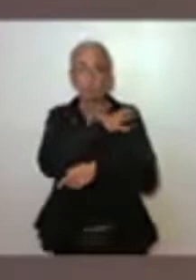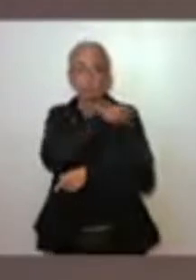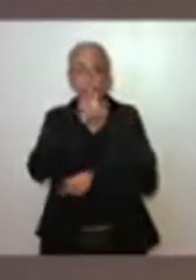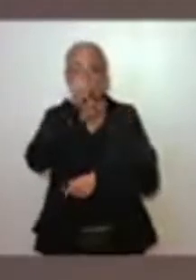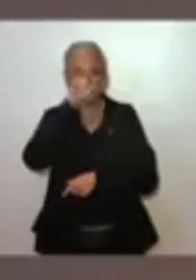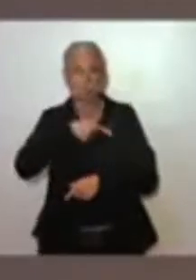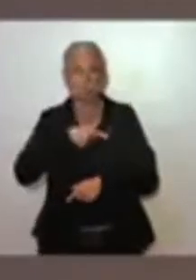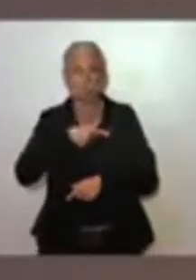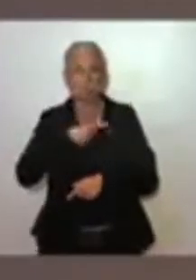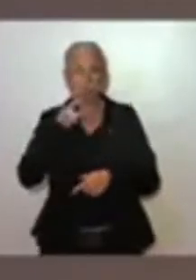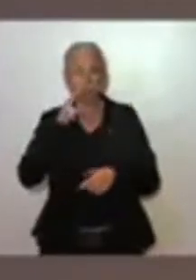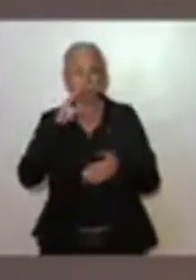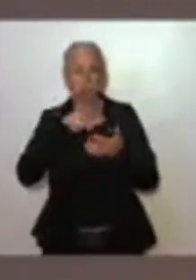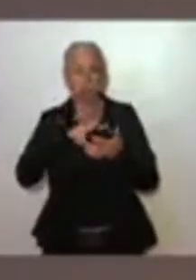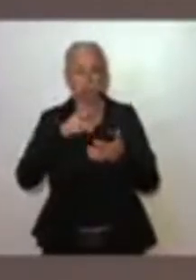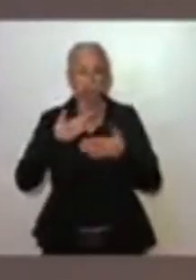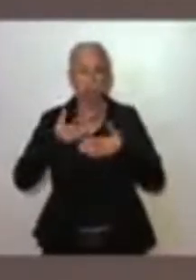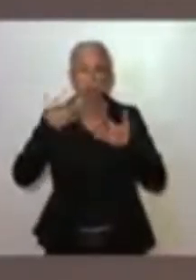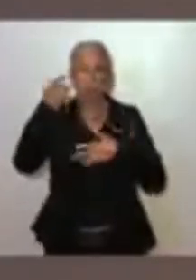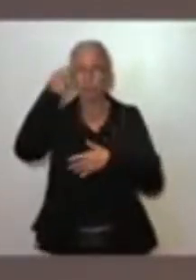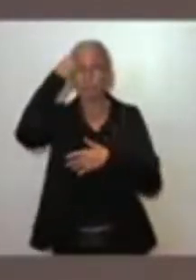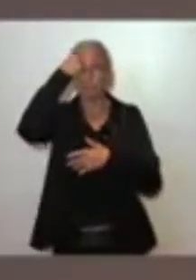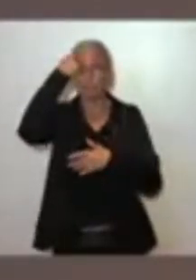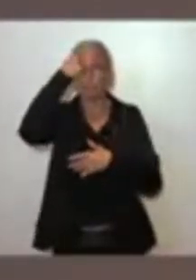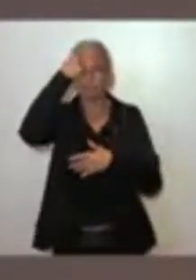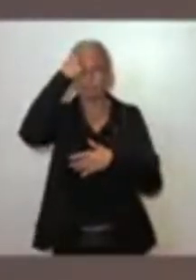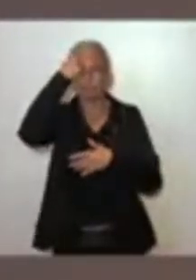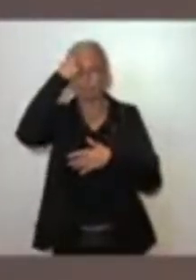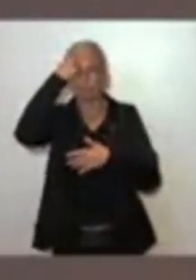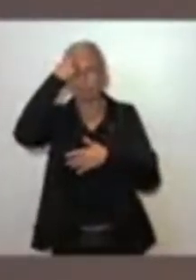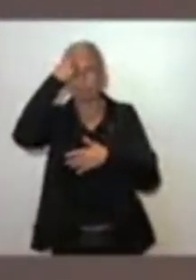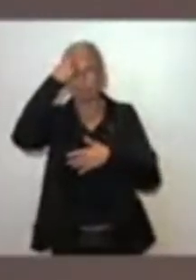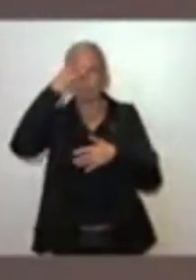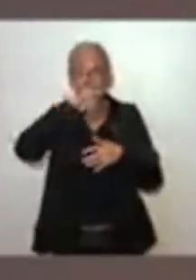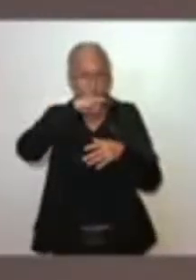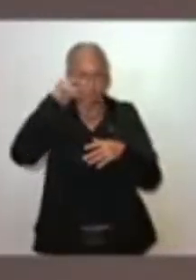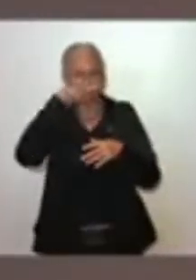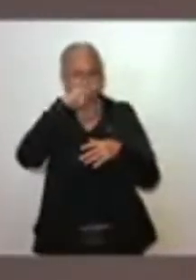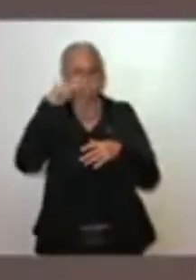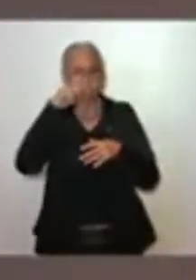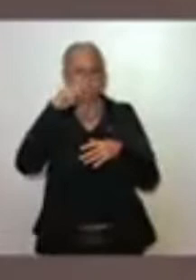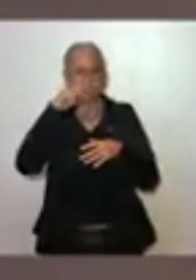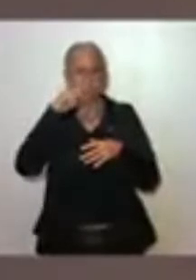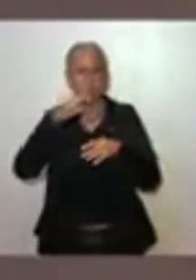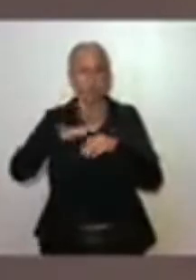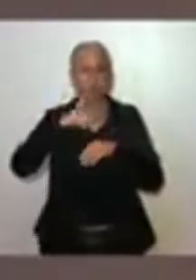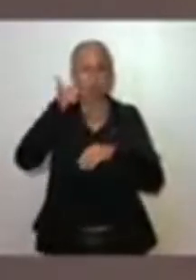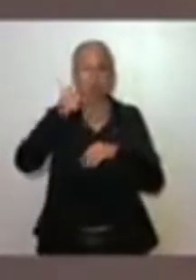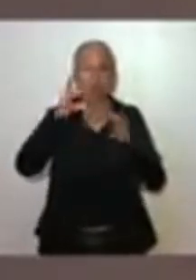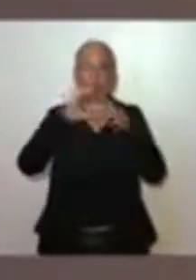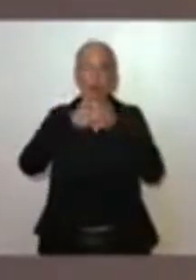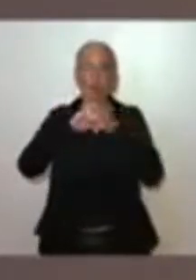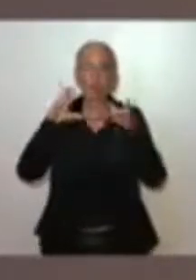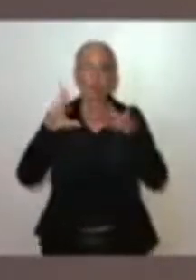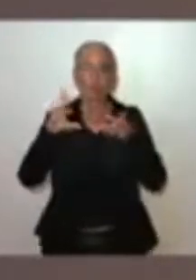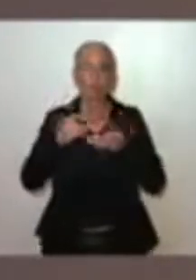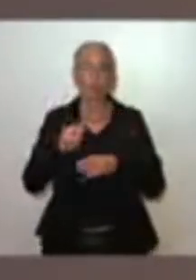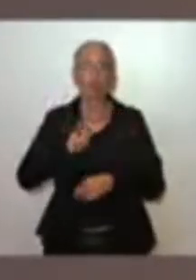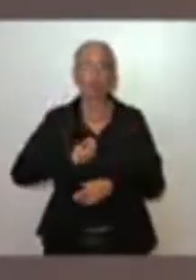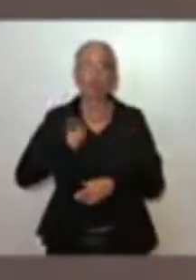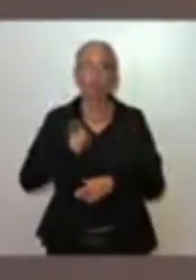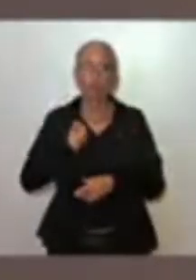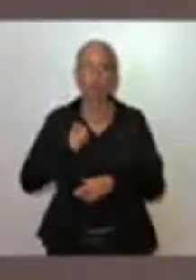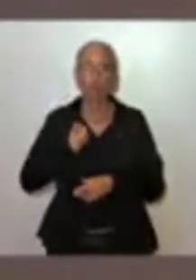e e é sempre melhor do que uma ditadura creio em quem viveu